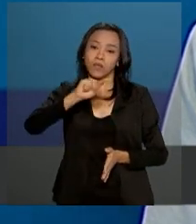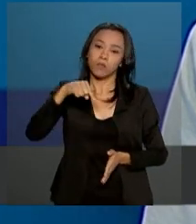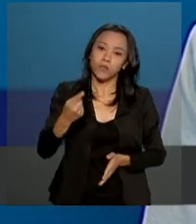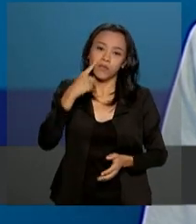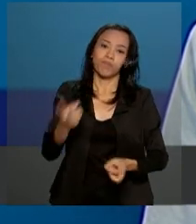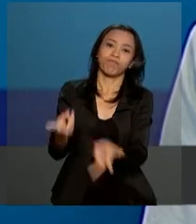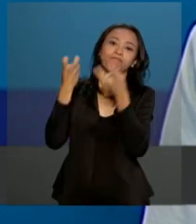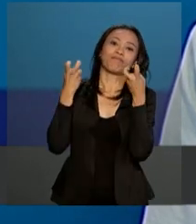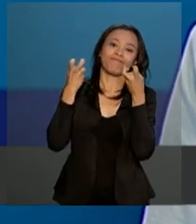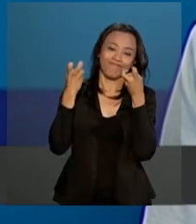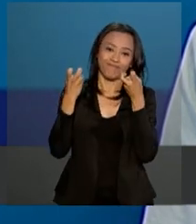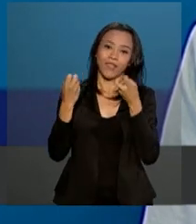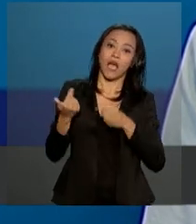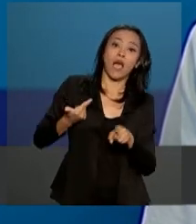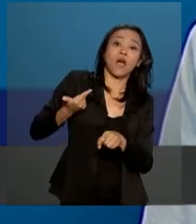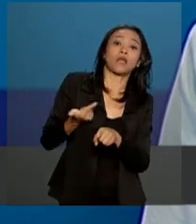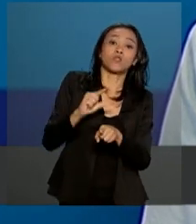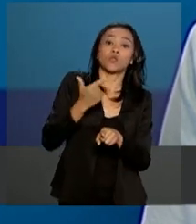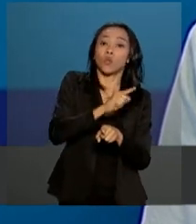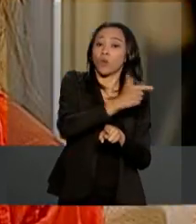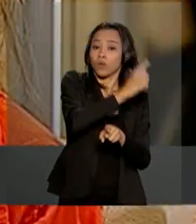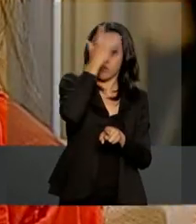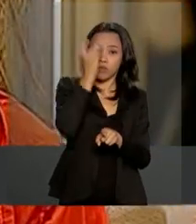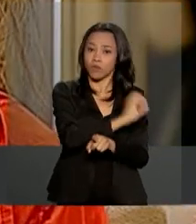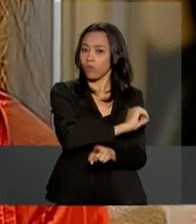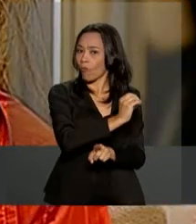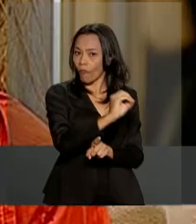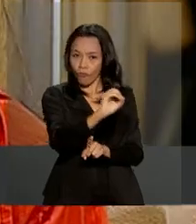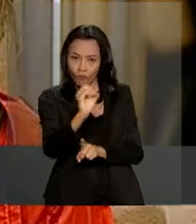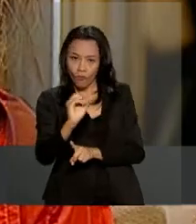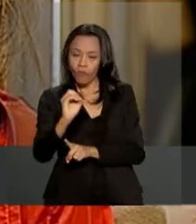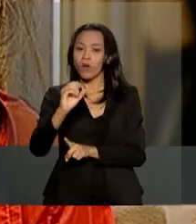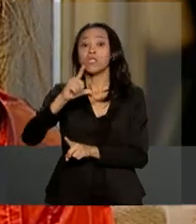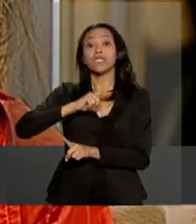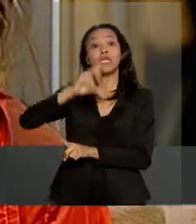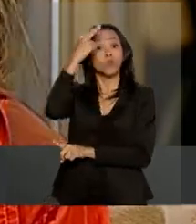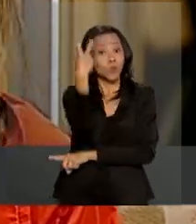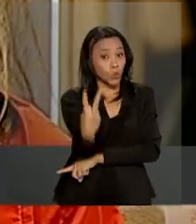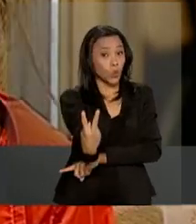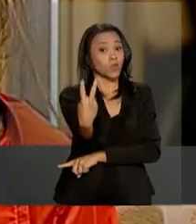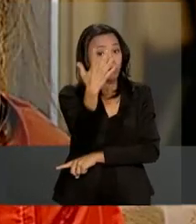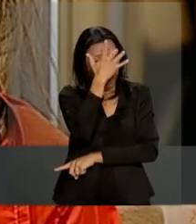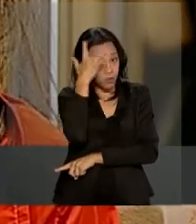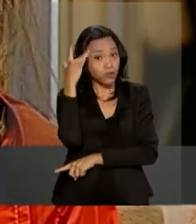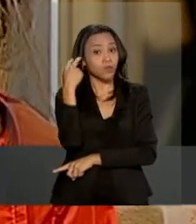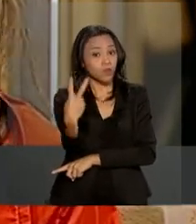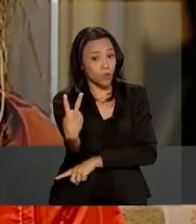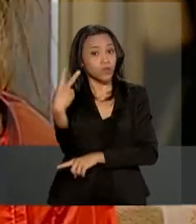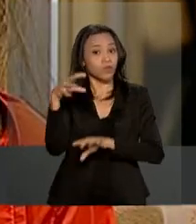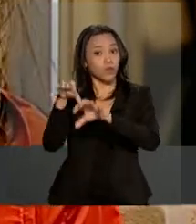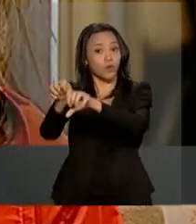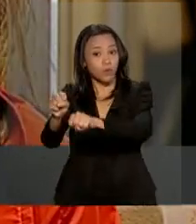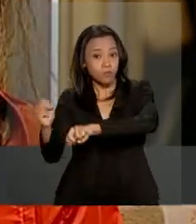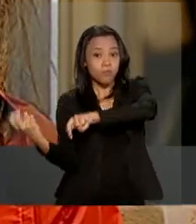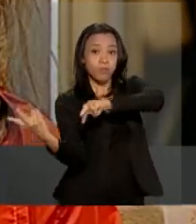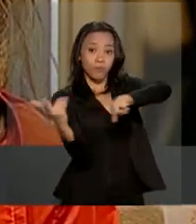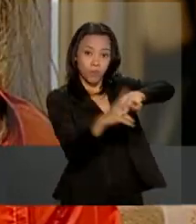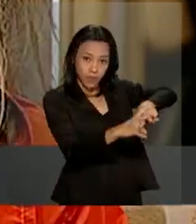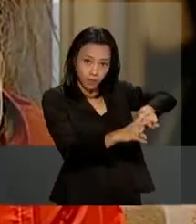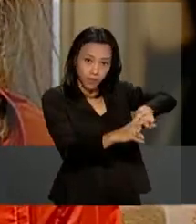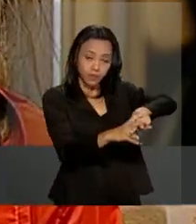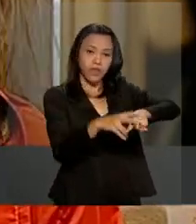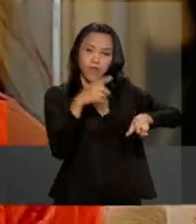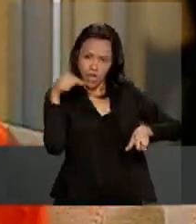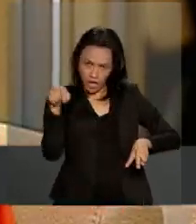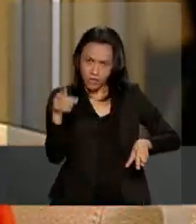detectado nos outros não um dos dois é estão com duas pessoas foram acesas em casas estavam sendo